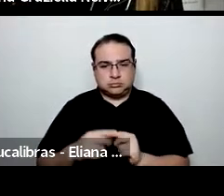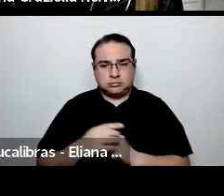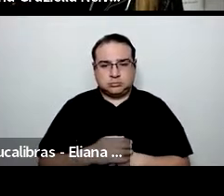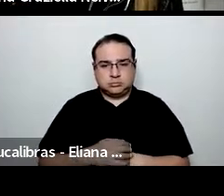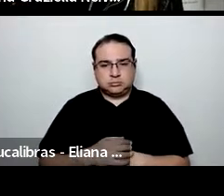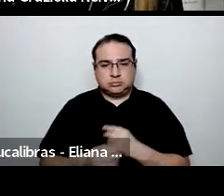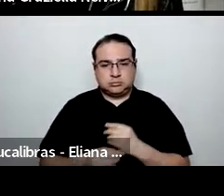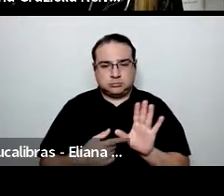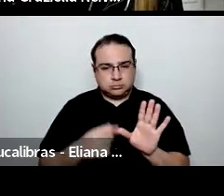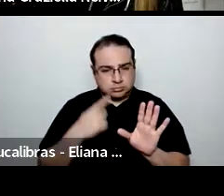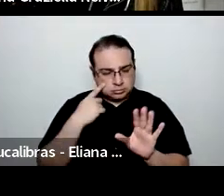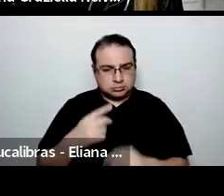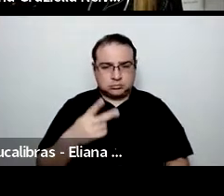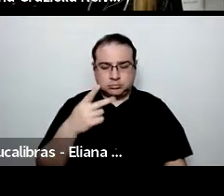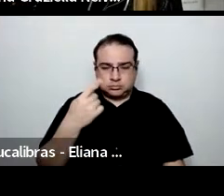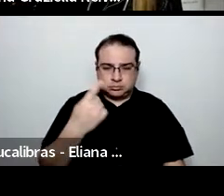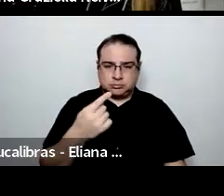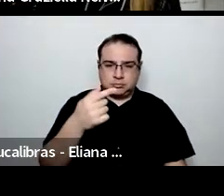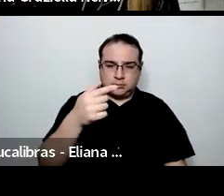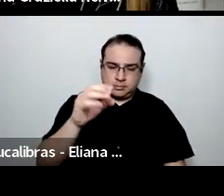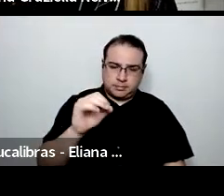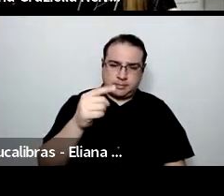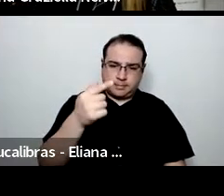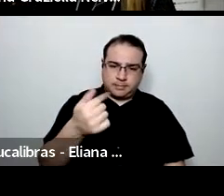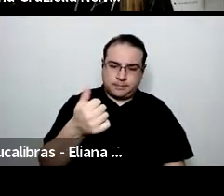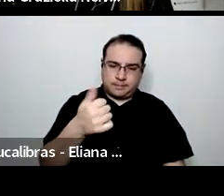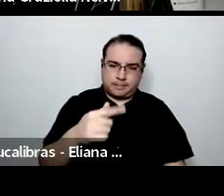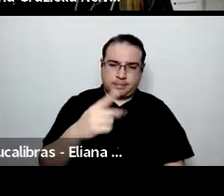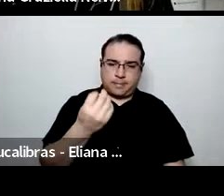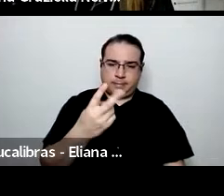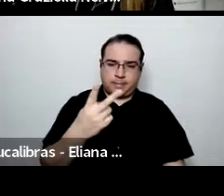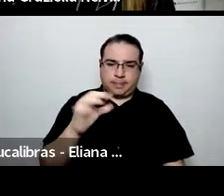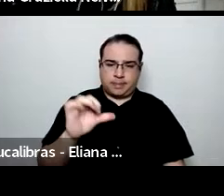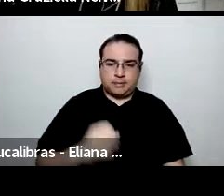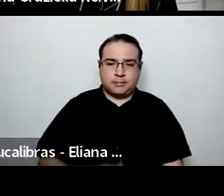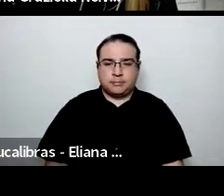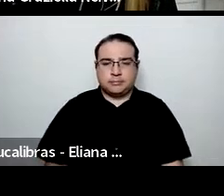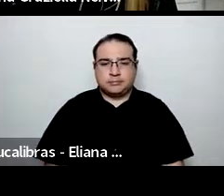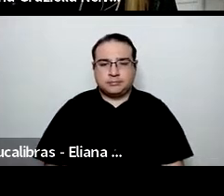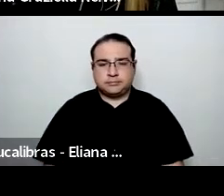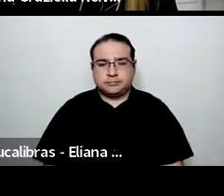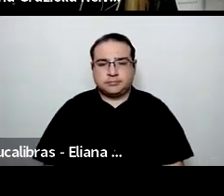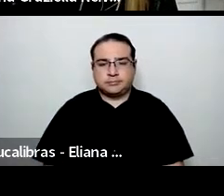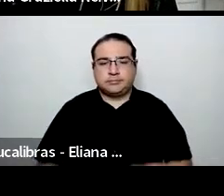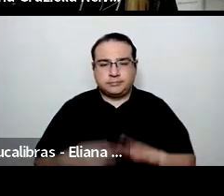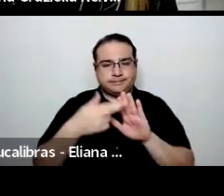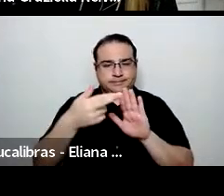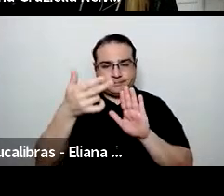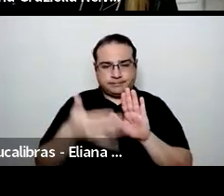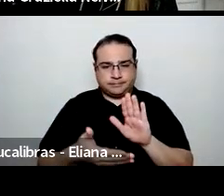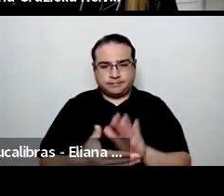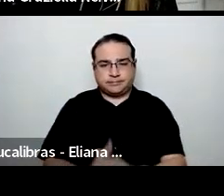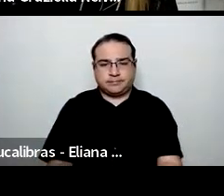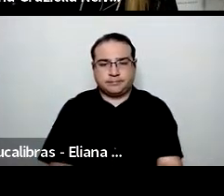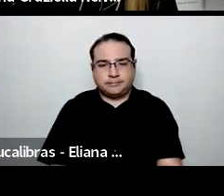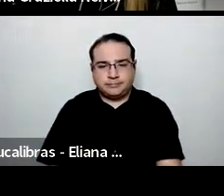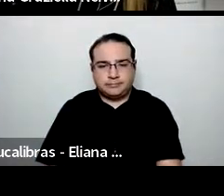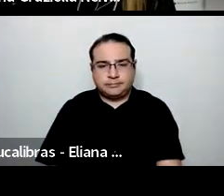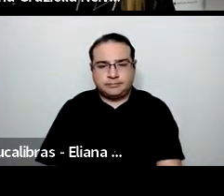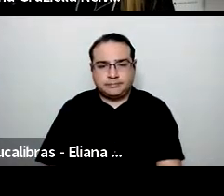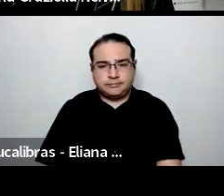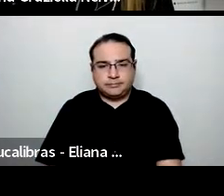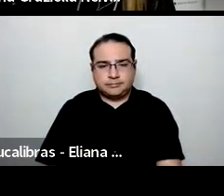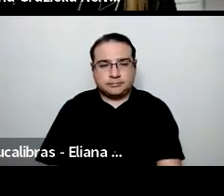22.610 2019 com a palavra Esse é o senhor relator eu